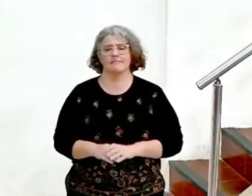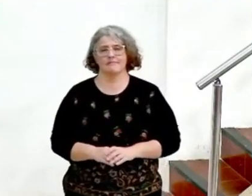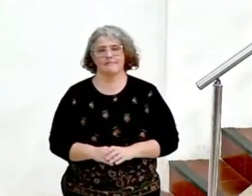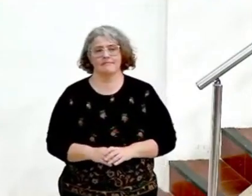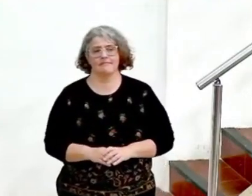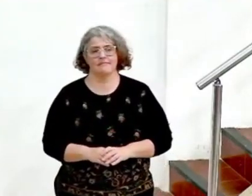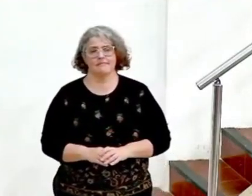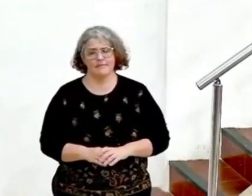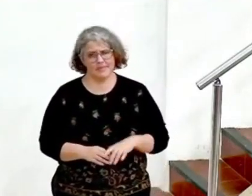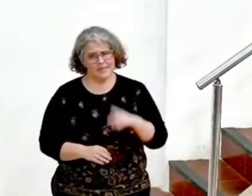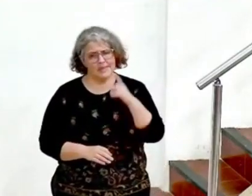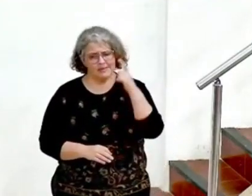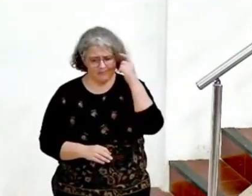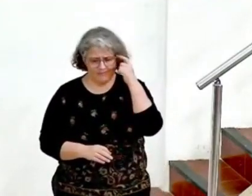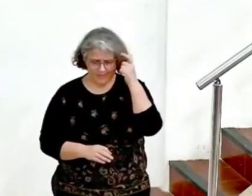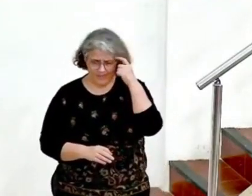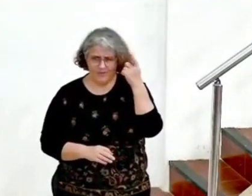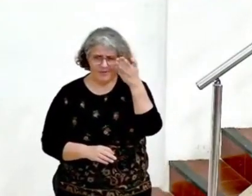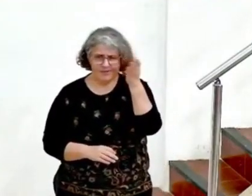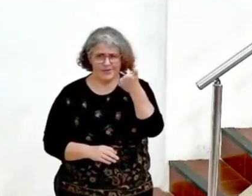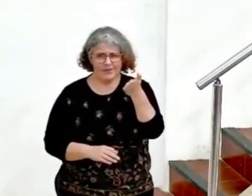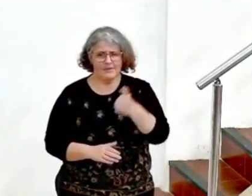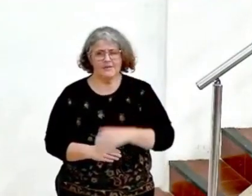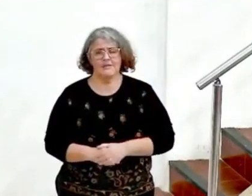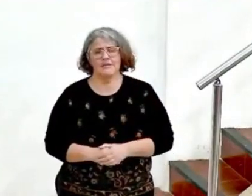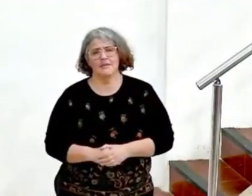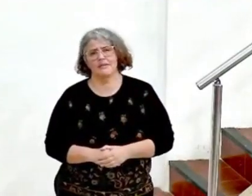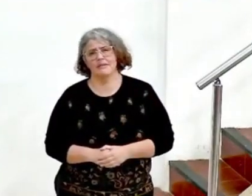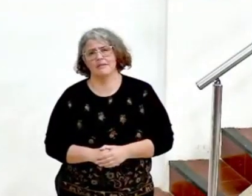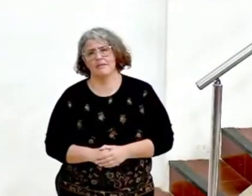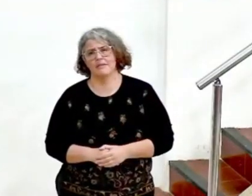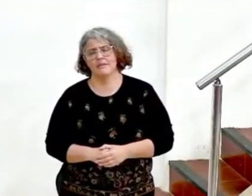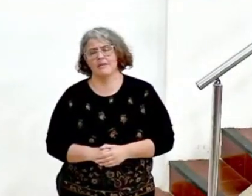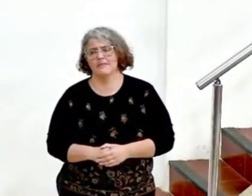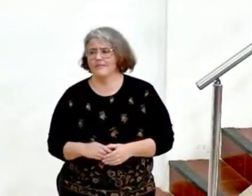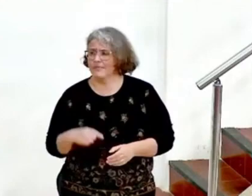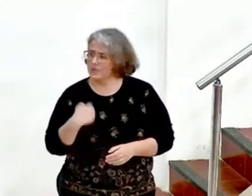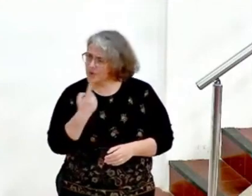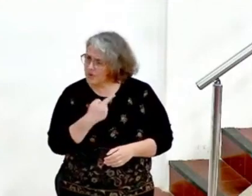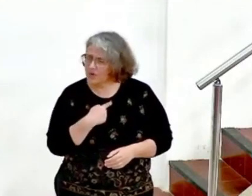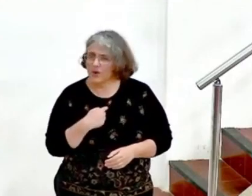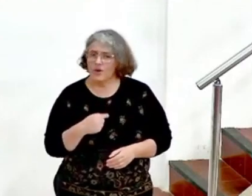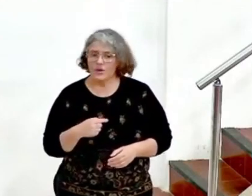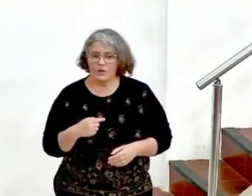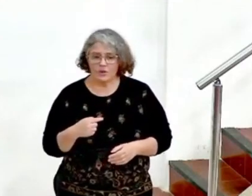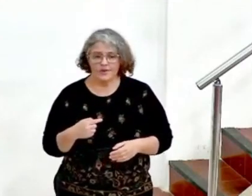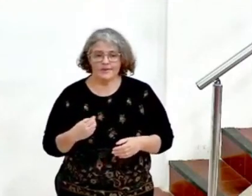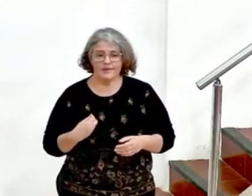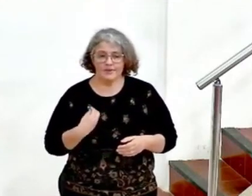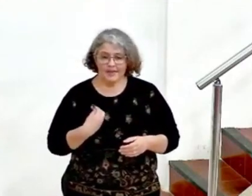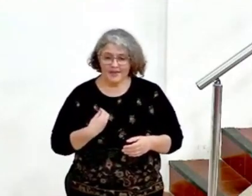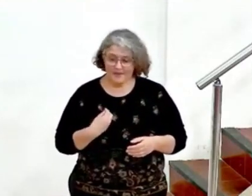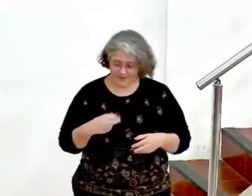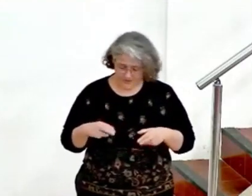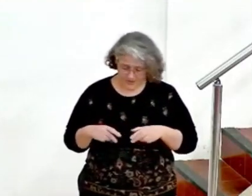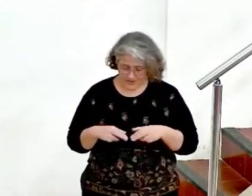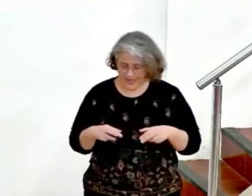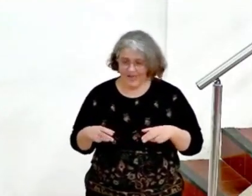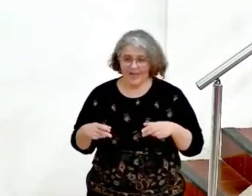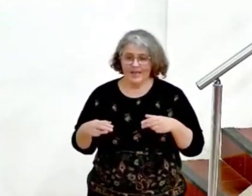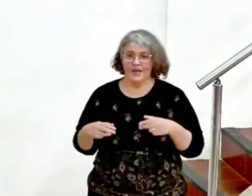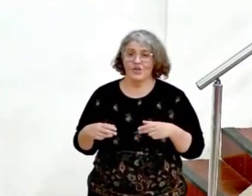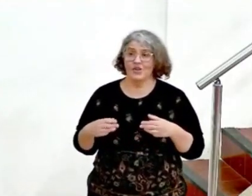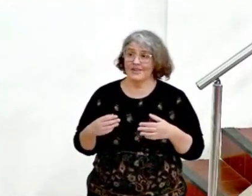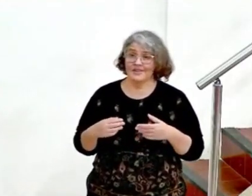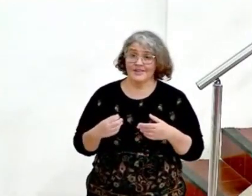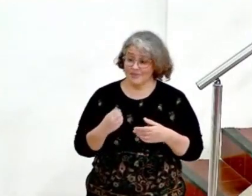já parou para pensar nisso? Nós estamos no mesmo caminhar, na mesma